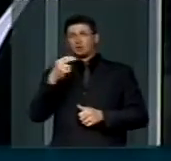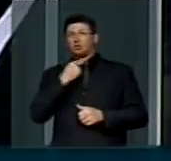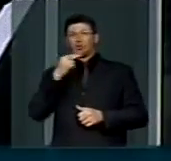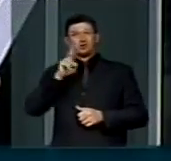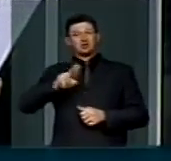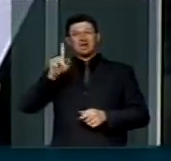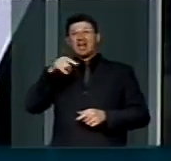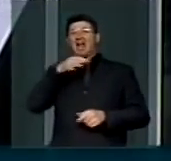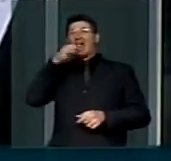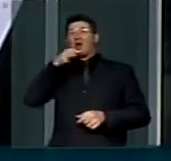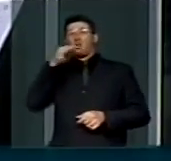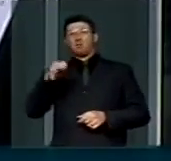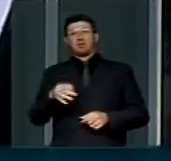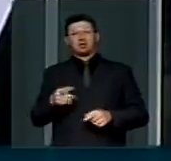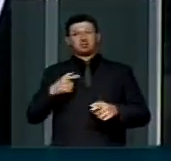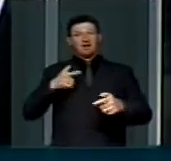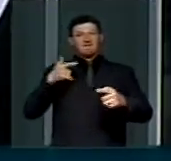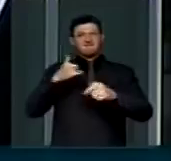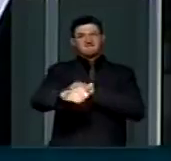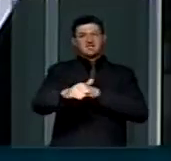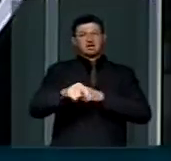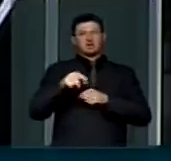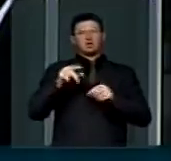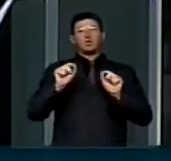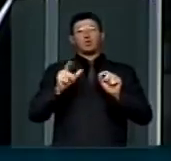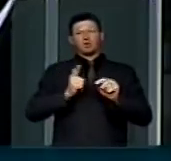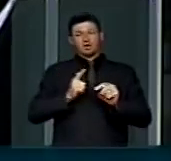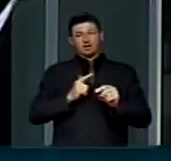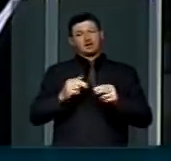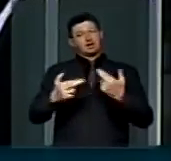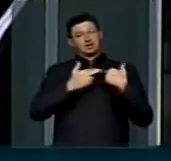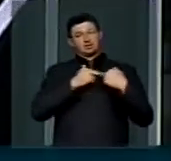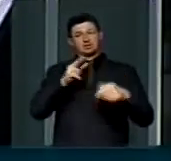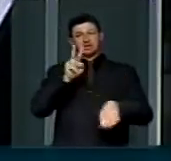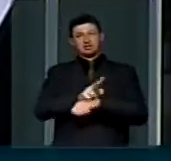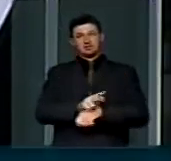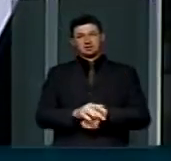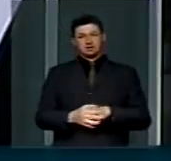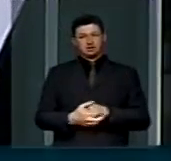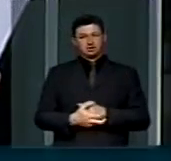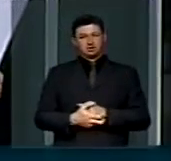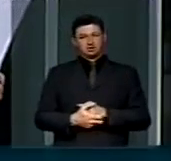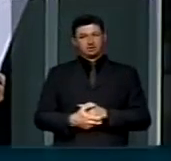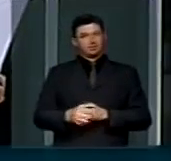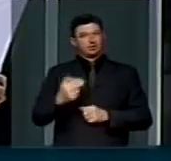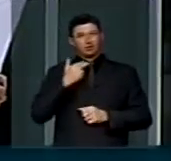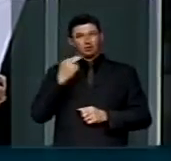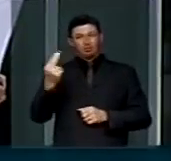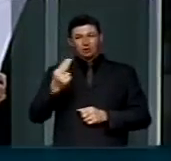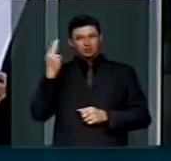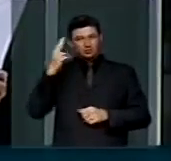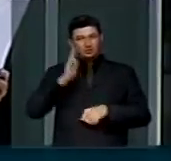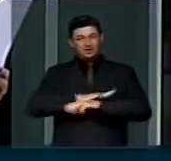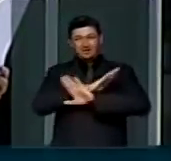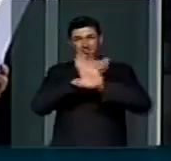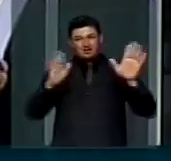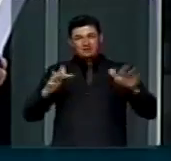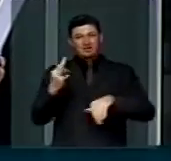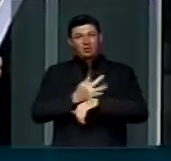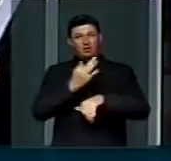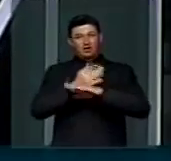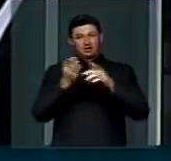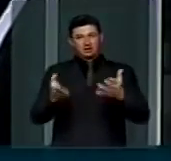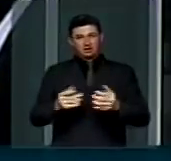como argumento para ferir os limites estabelecidos pela Lei de Responsabilidade Fiscal. Não se pode mais tolerar a omissão do